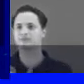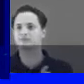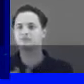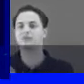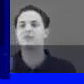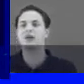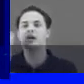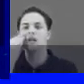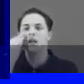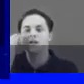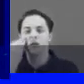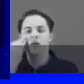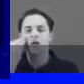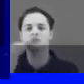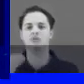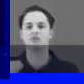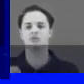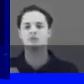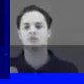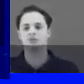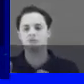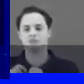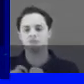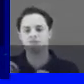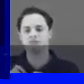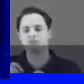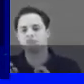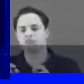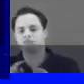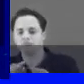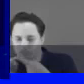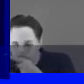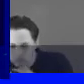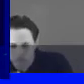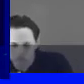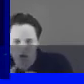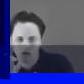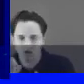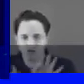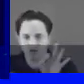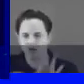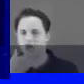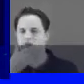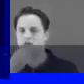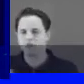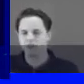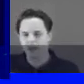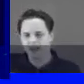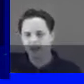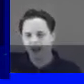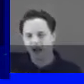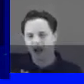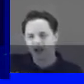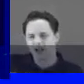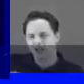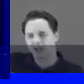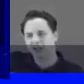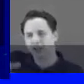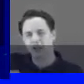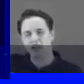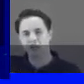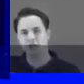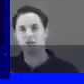Congresso está reunido pela quarta vez. O deputado apontou o absurdo de um legislativo que se reúne tão pouco